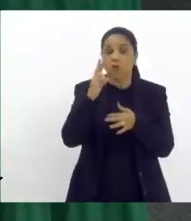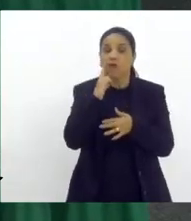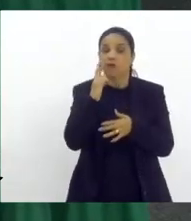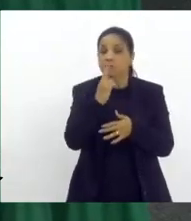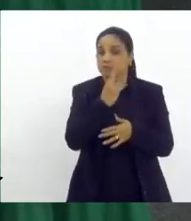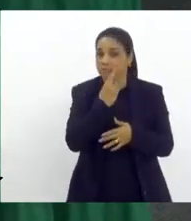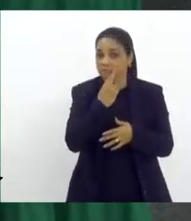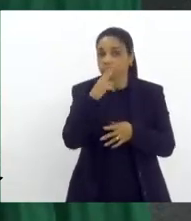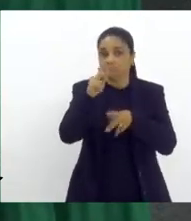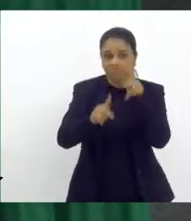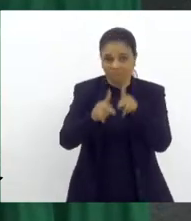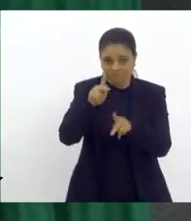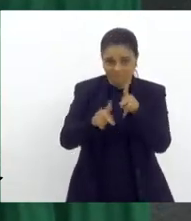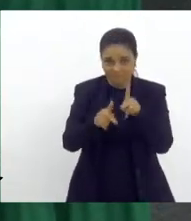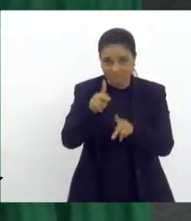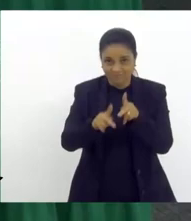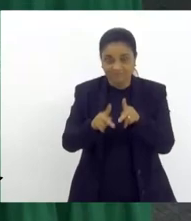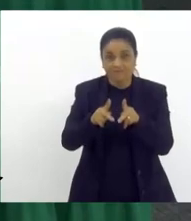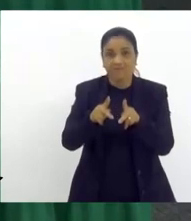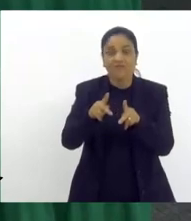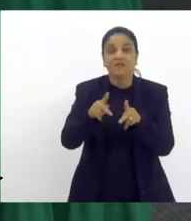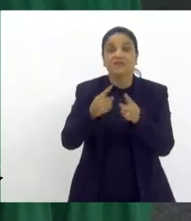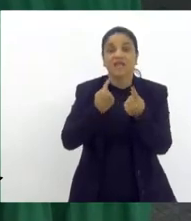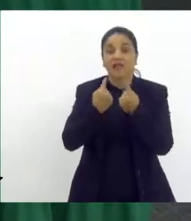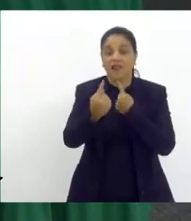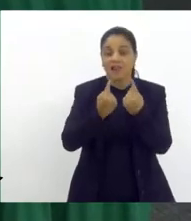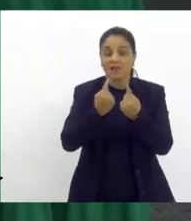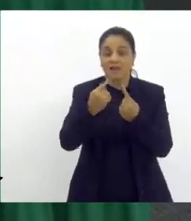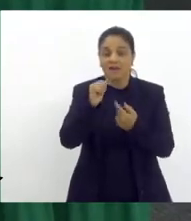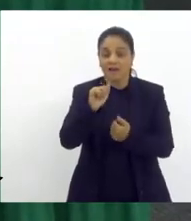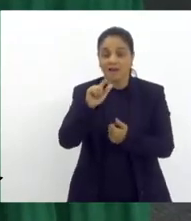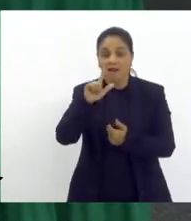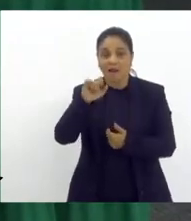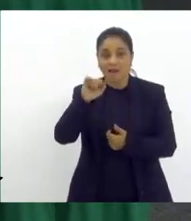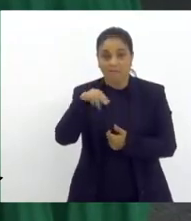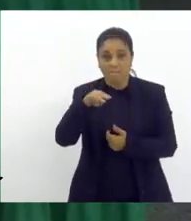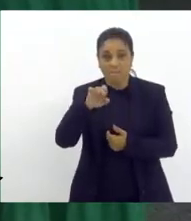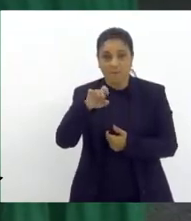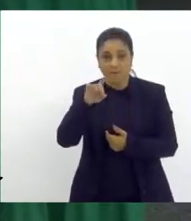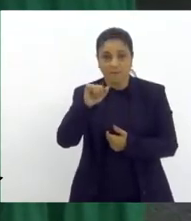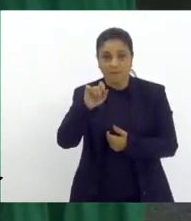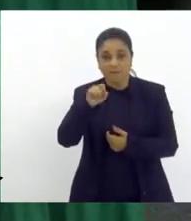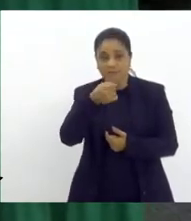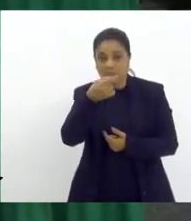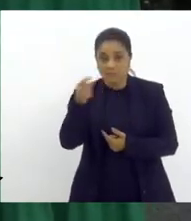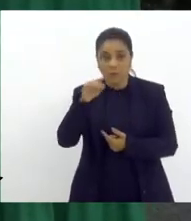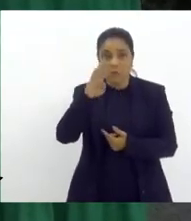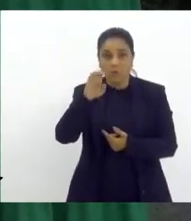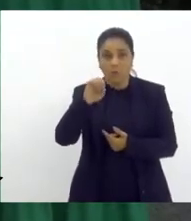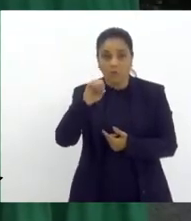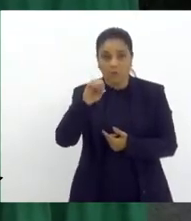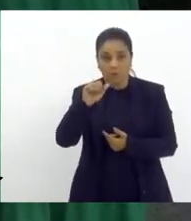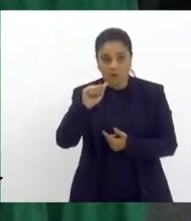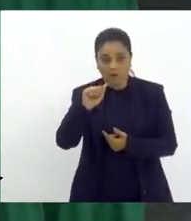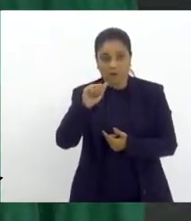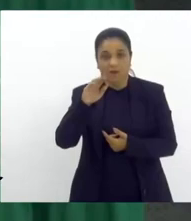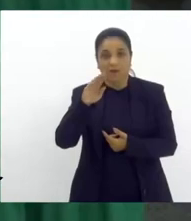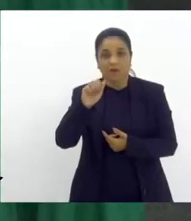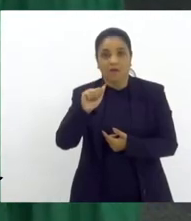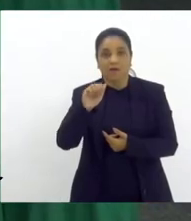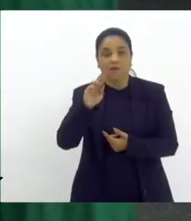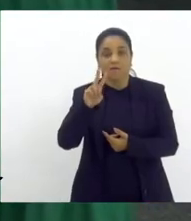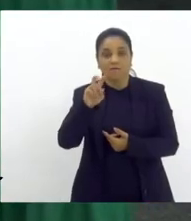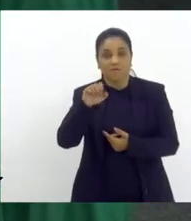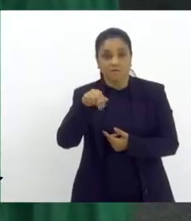na cidade de Niterói na Alameda São Boaventura porque a gente compreende não é que nós não somos